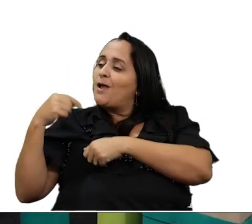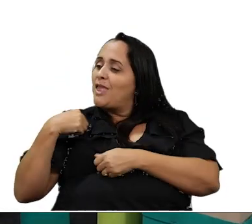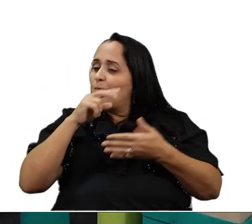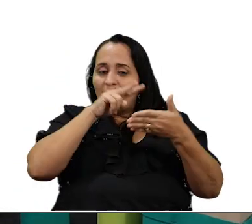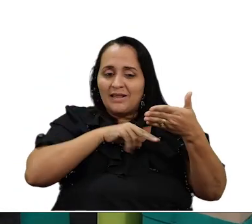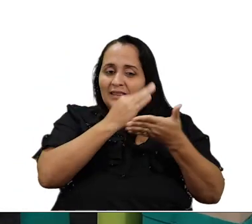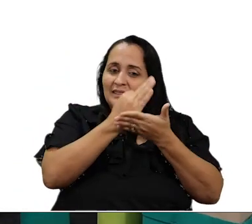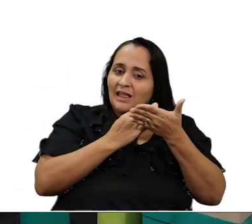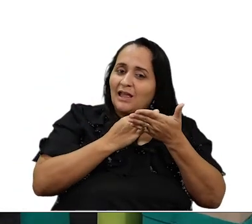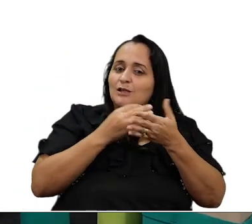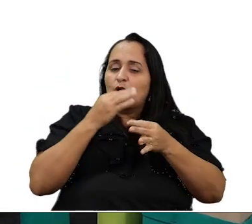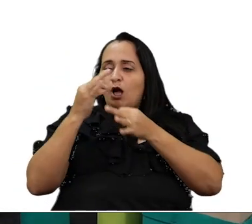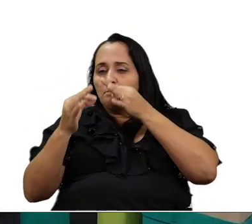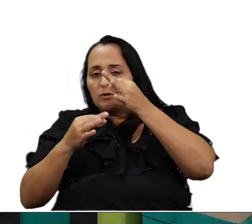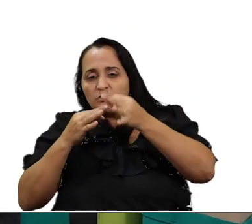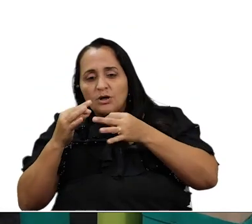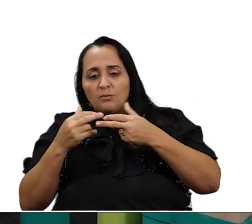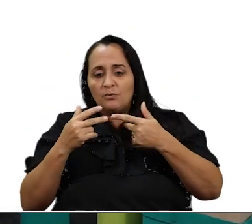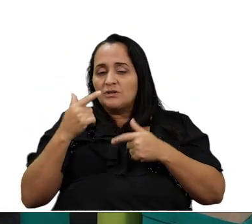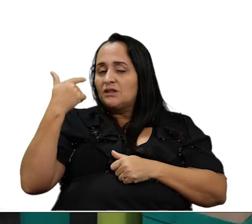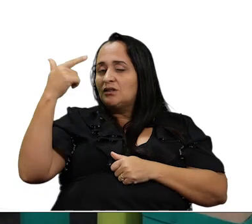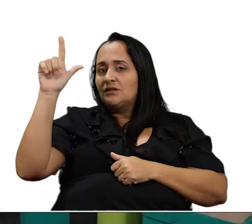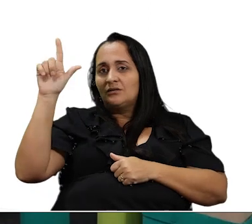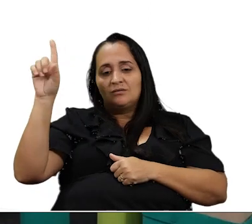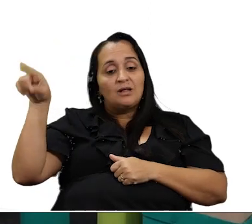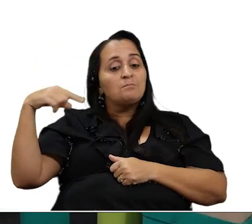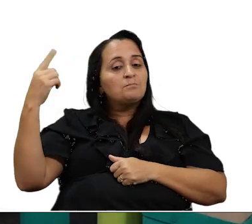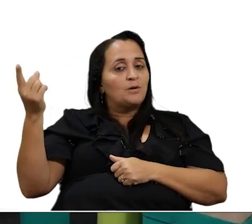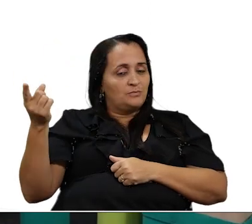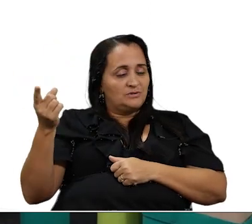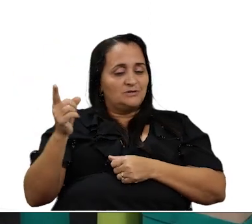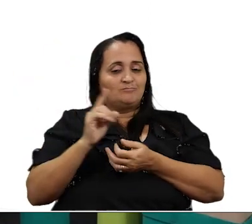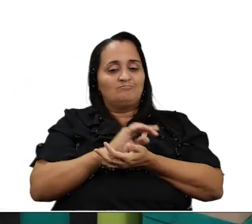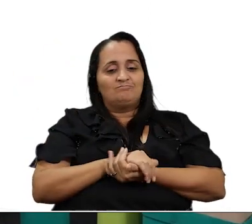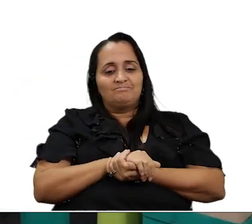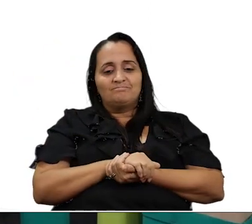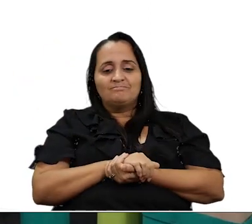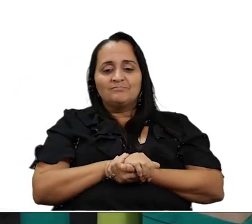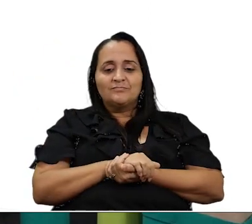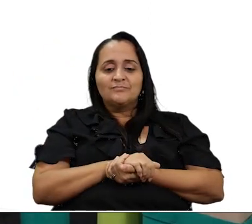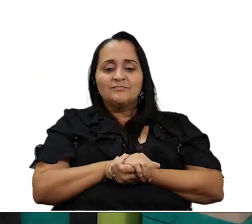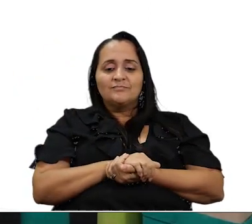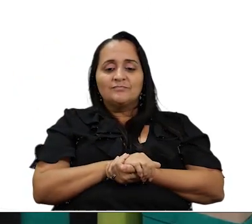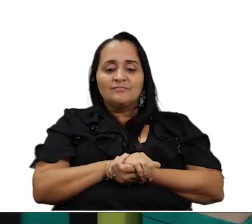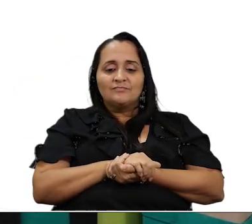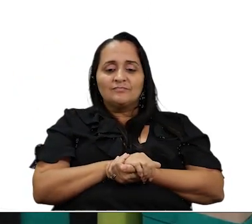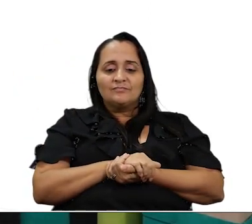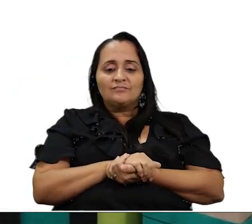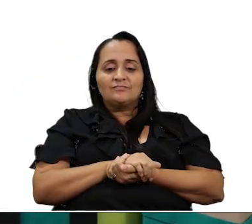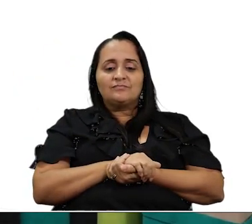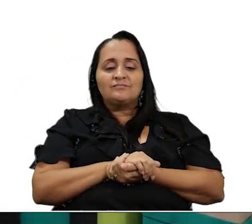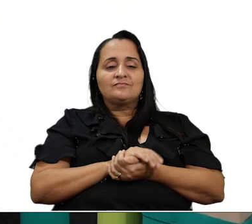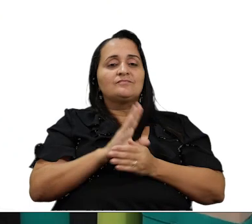um texto e a gente vai ver numa aula mais na frente, tá certo? Agora, para a